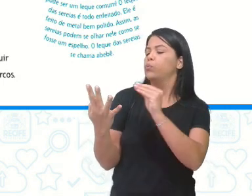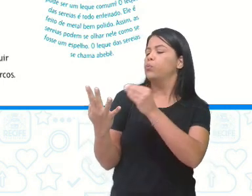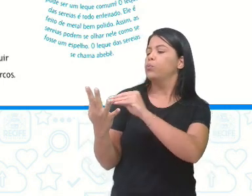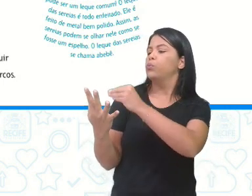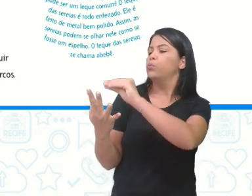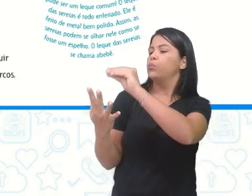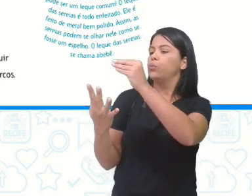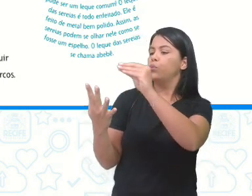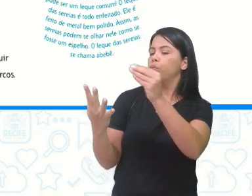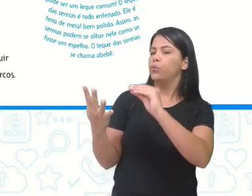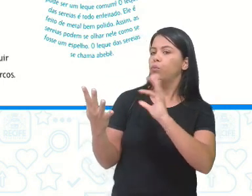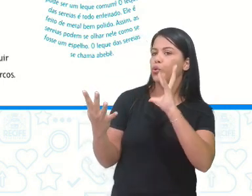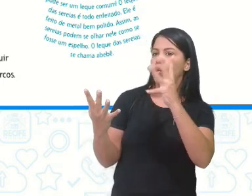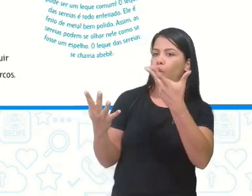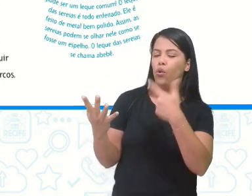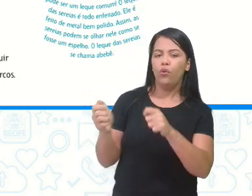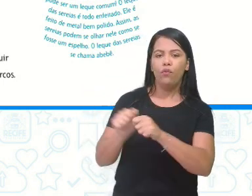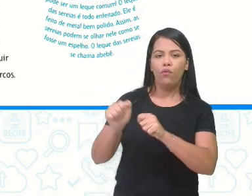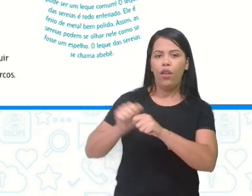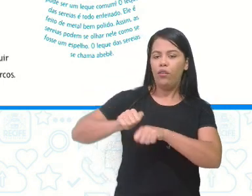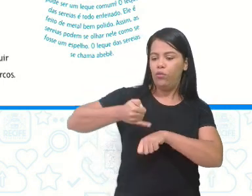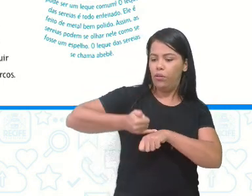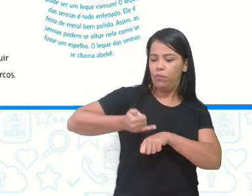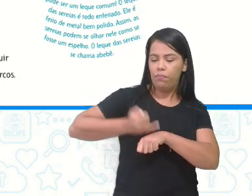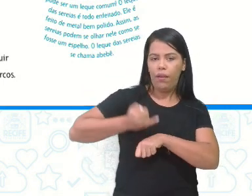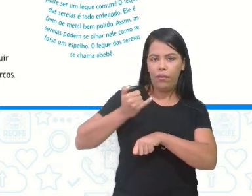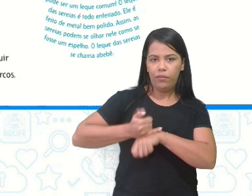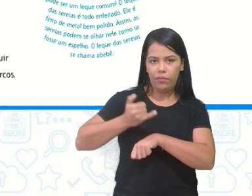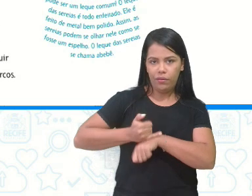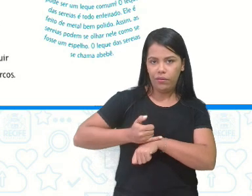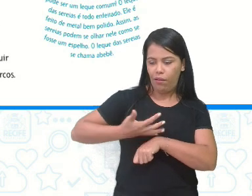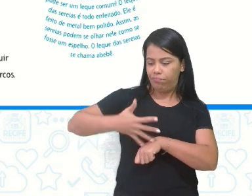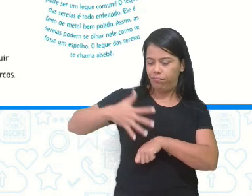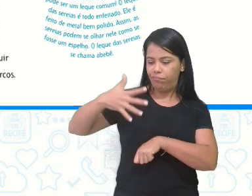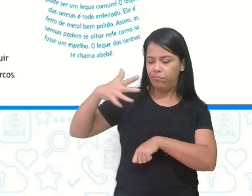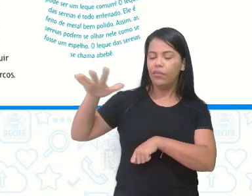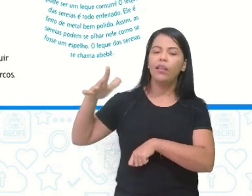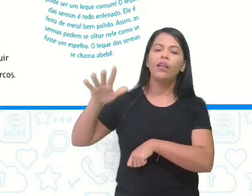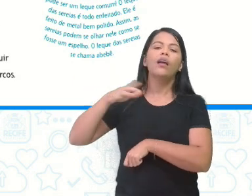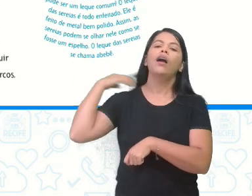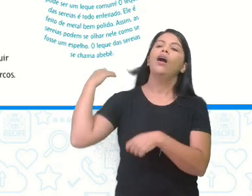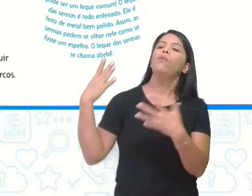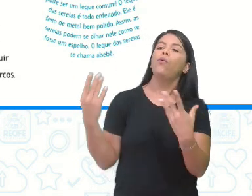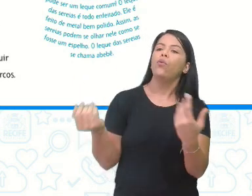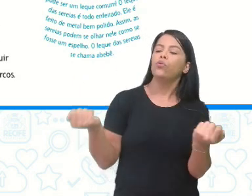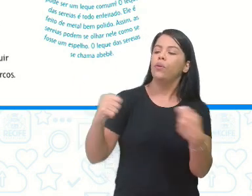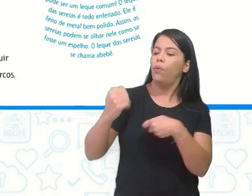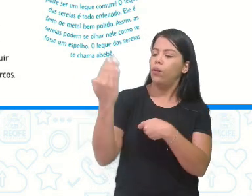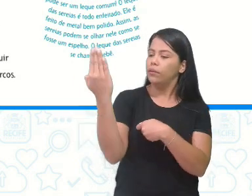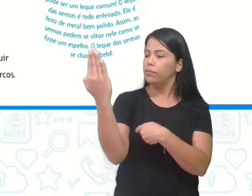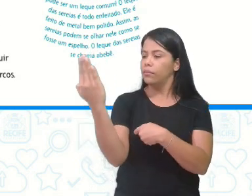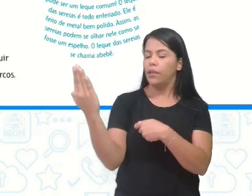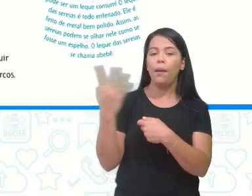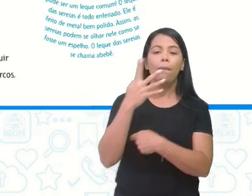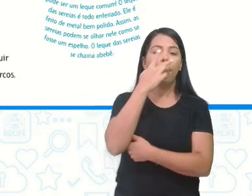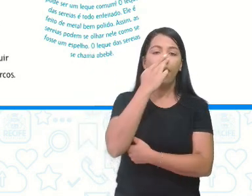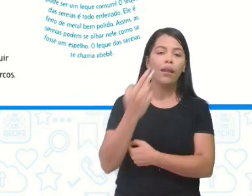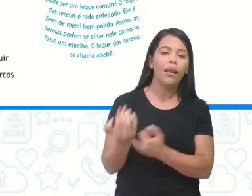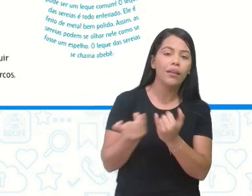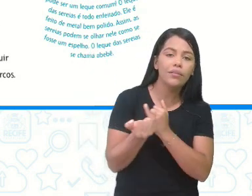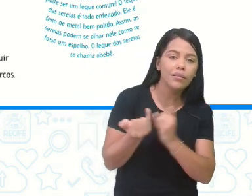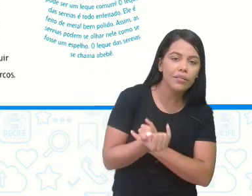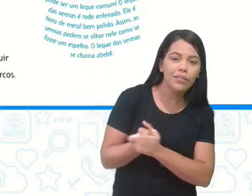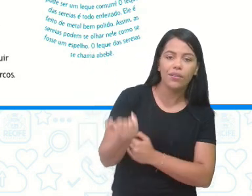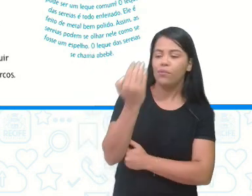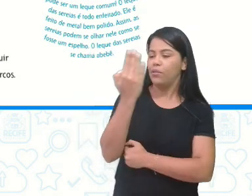Ele é feito de metal bem polido. Assim, as sereias podem se olhar nele como se fosse um espelho.